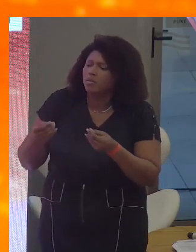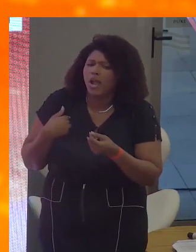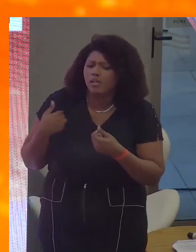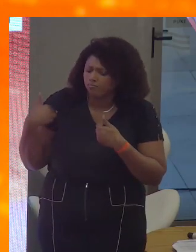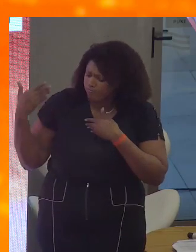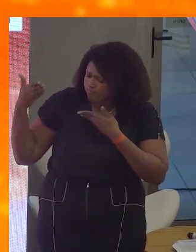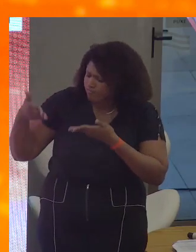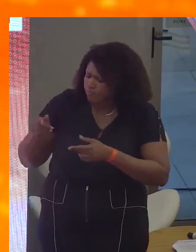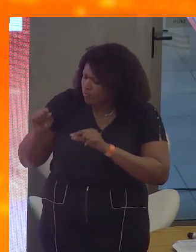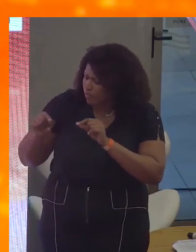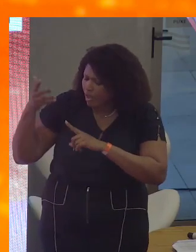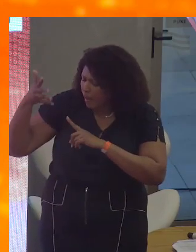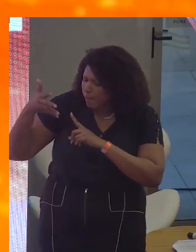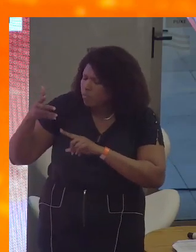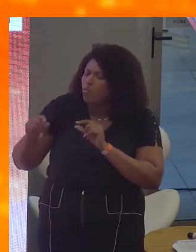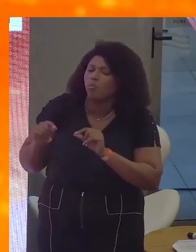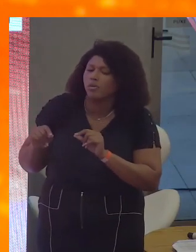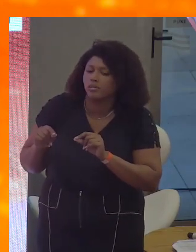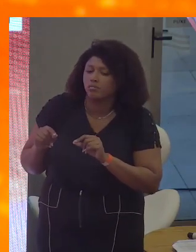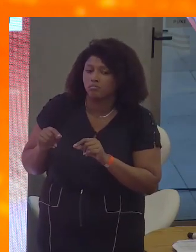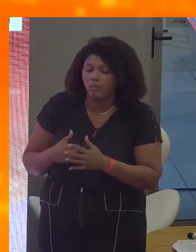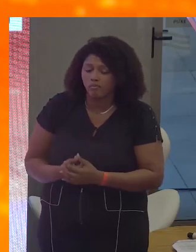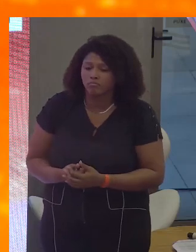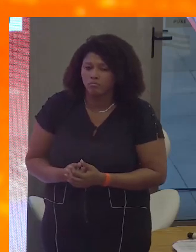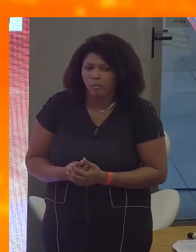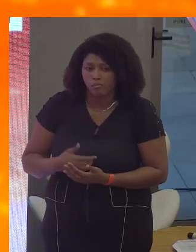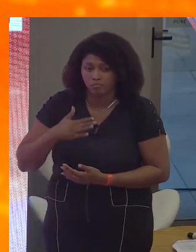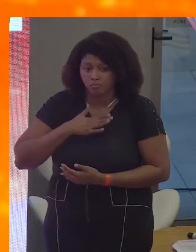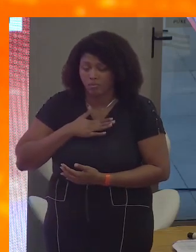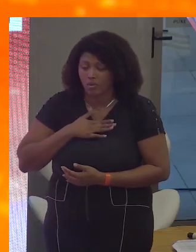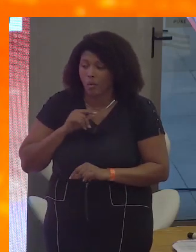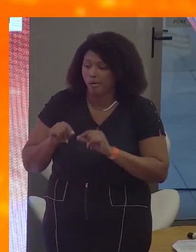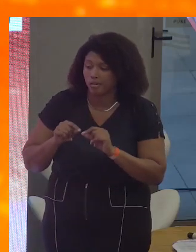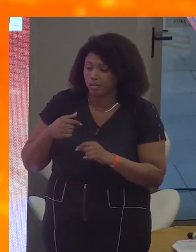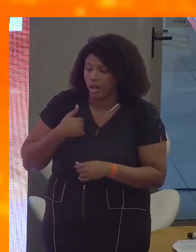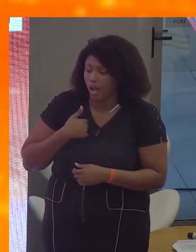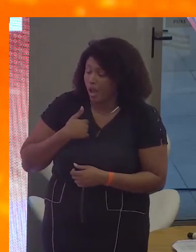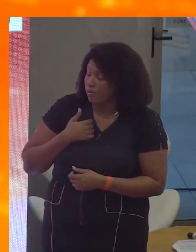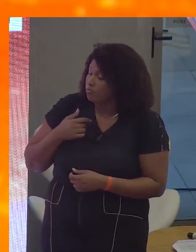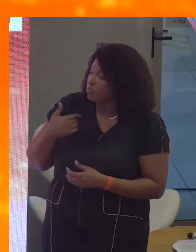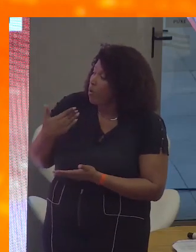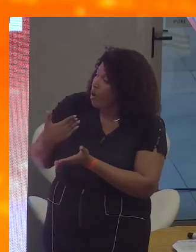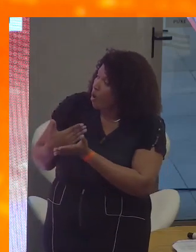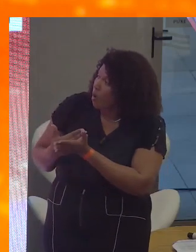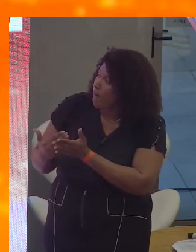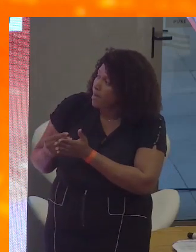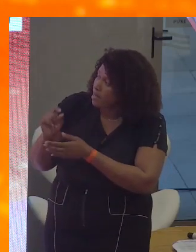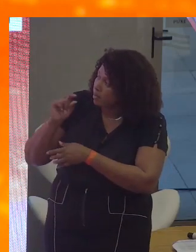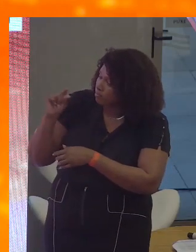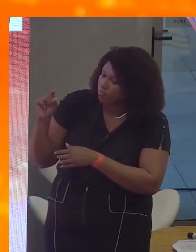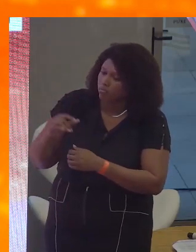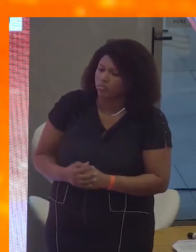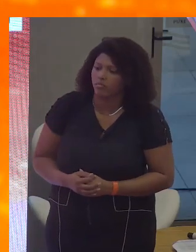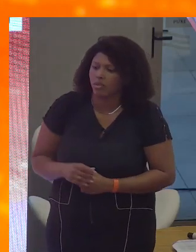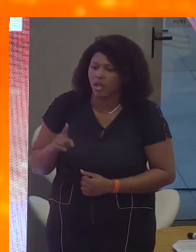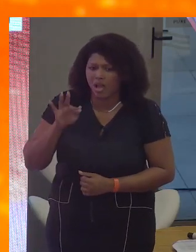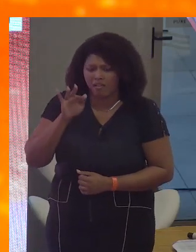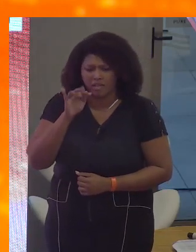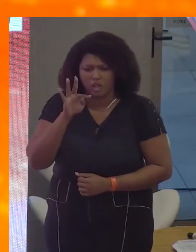minha apresentação, a minha tese defendida, e a minha tese começa exatamente com esse parágrafo. A